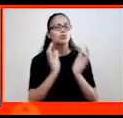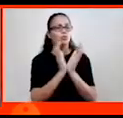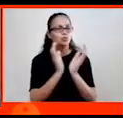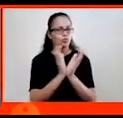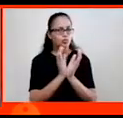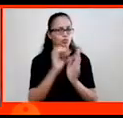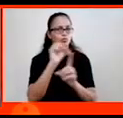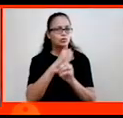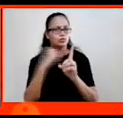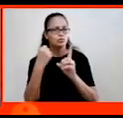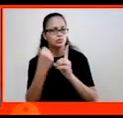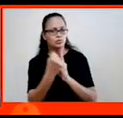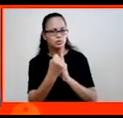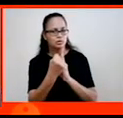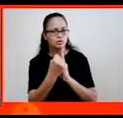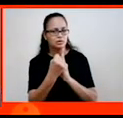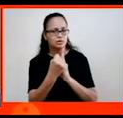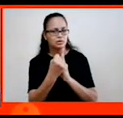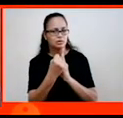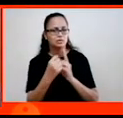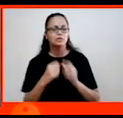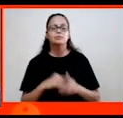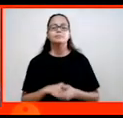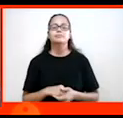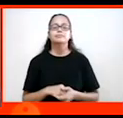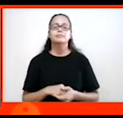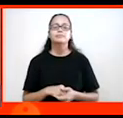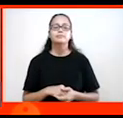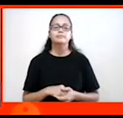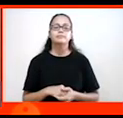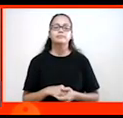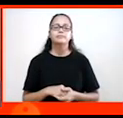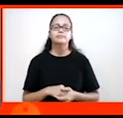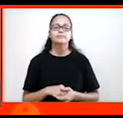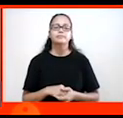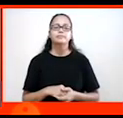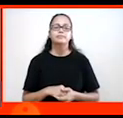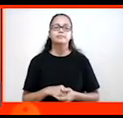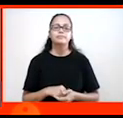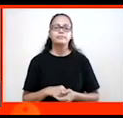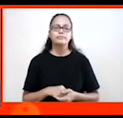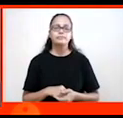de determinadas etapas de produção e outras de outras etapas, certo?